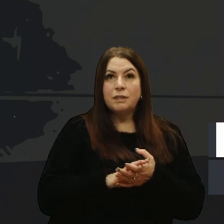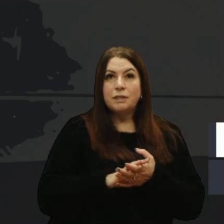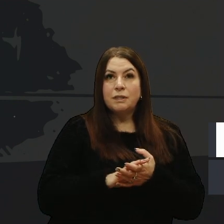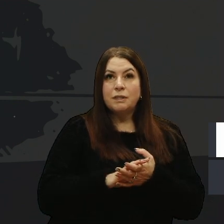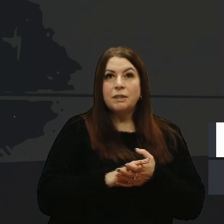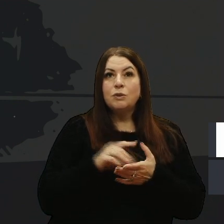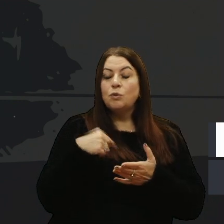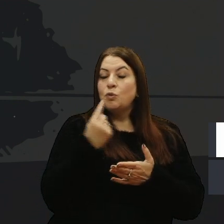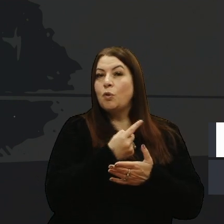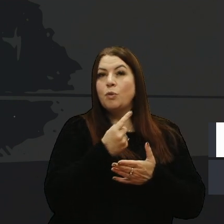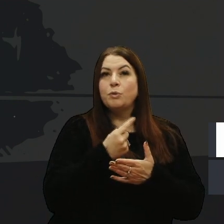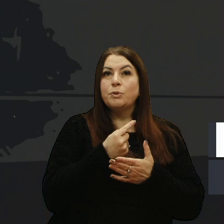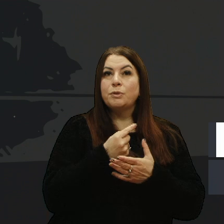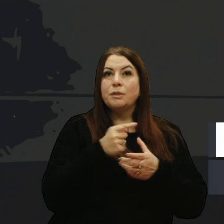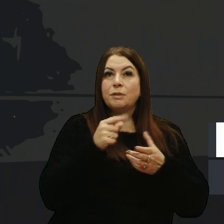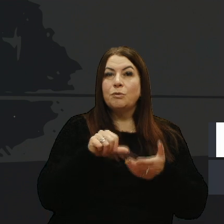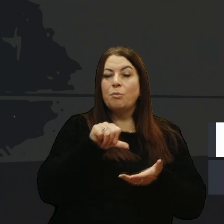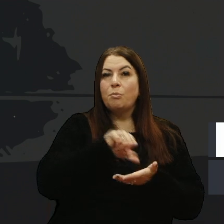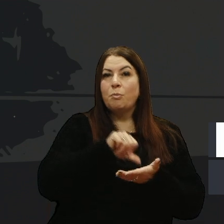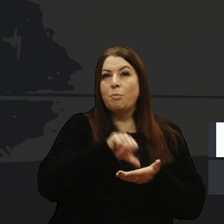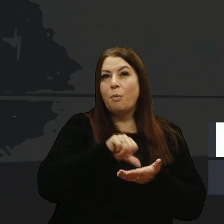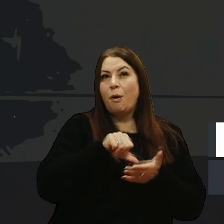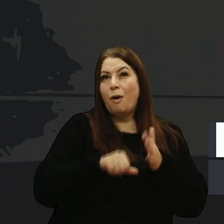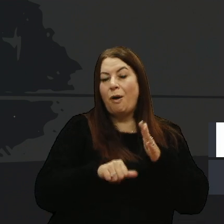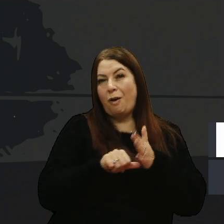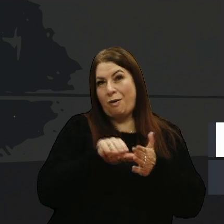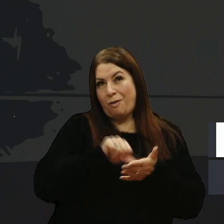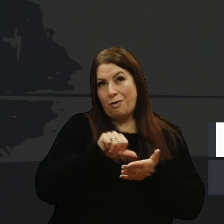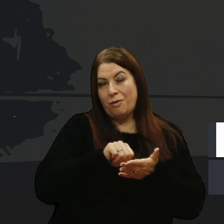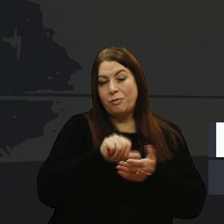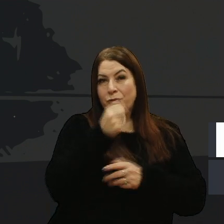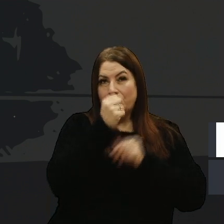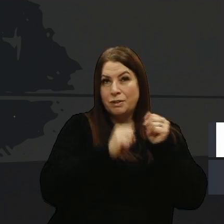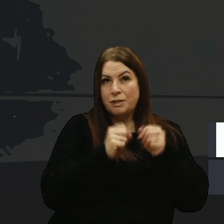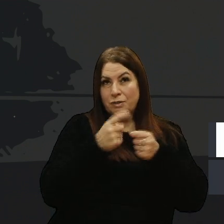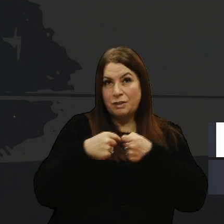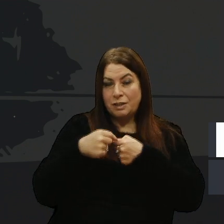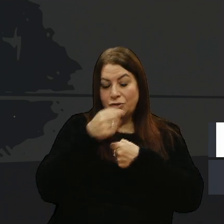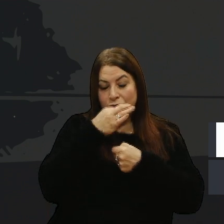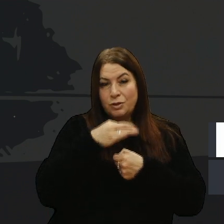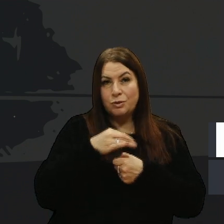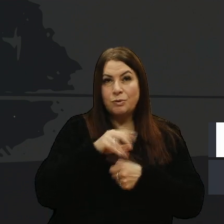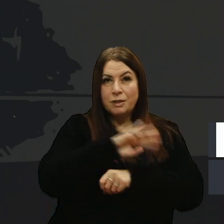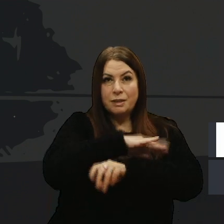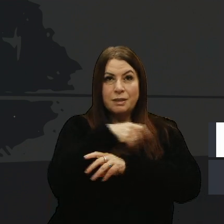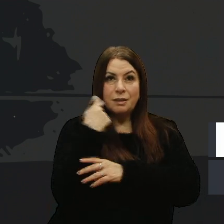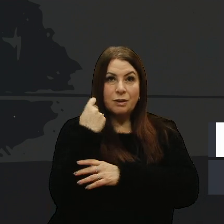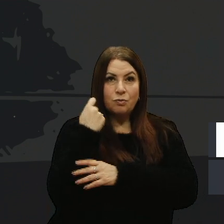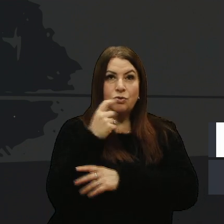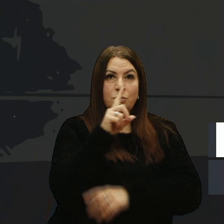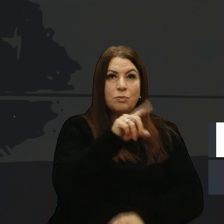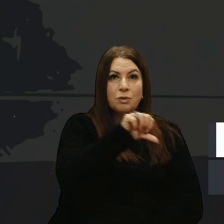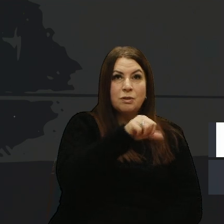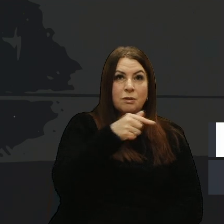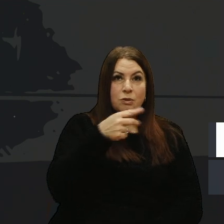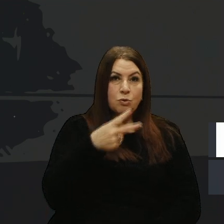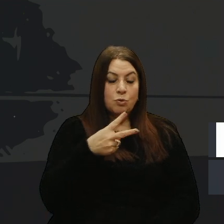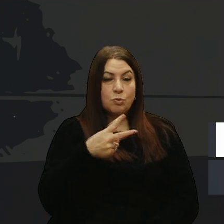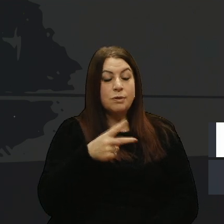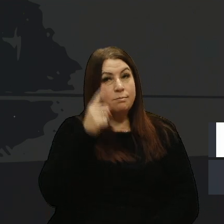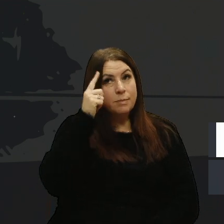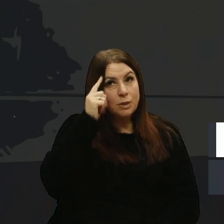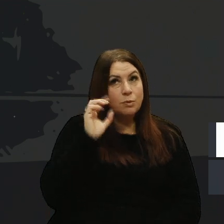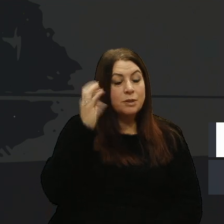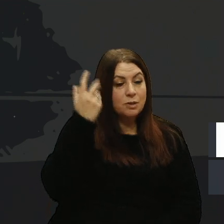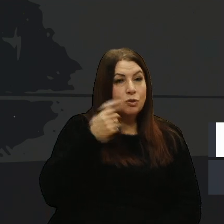é o nosso grande polo industrial aqui da Serra Gaúcha e do Rio Grande do Sul. Em 72, ele deu um passo